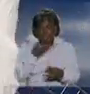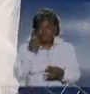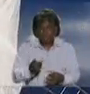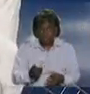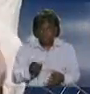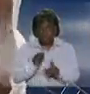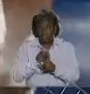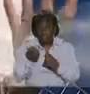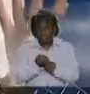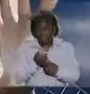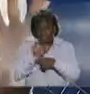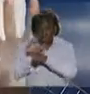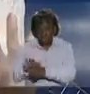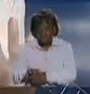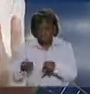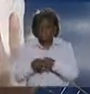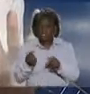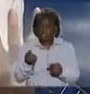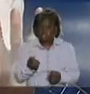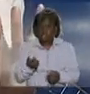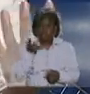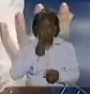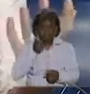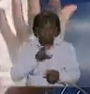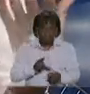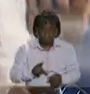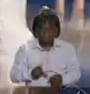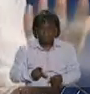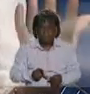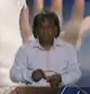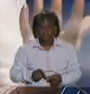dois objetivos, o benefício social e o valor econômico.